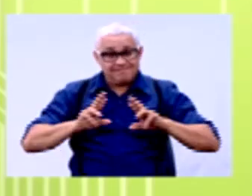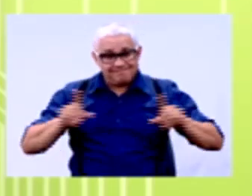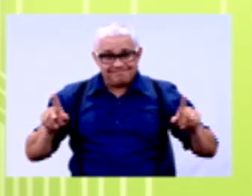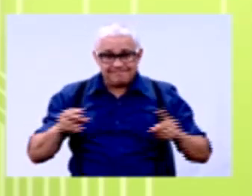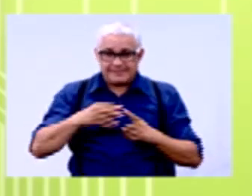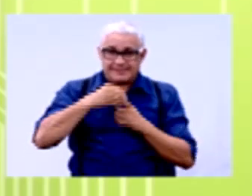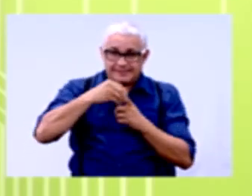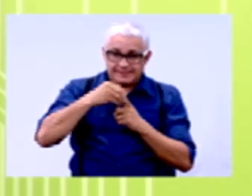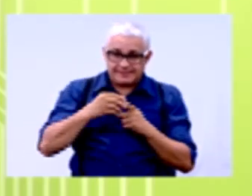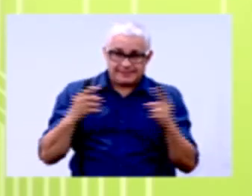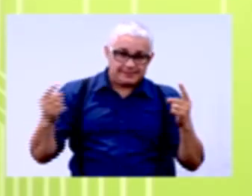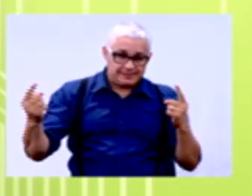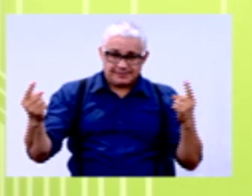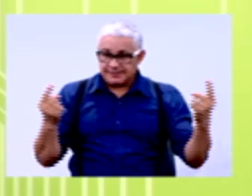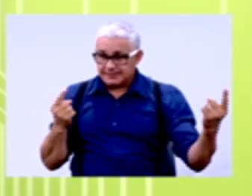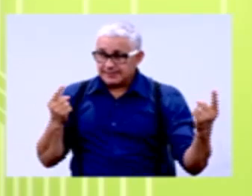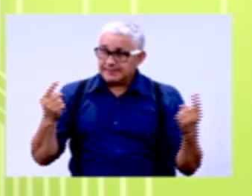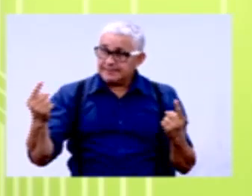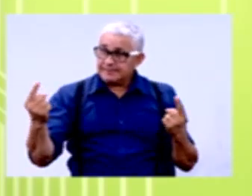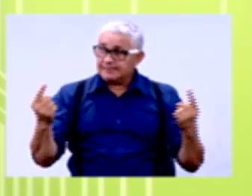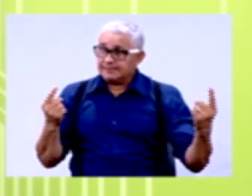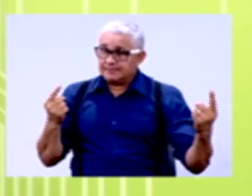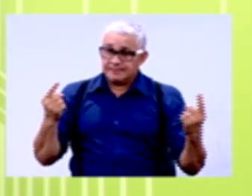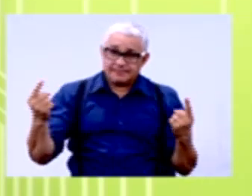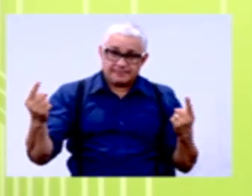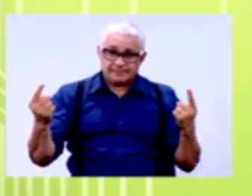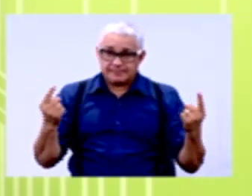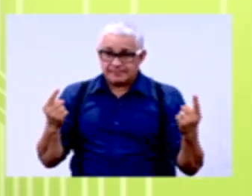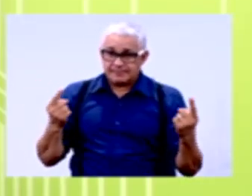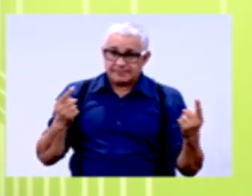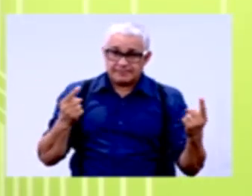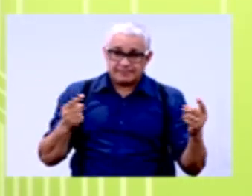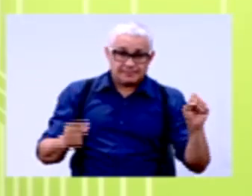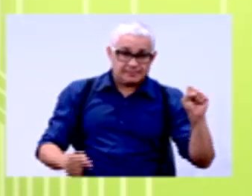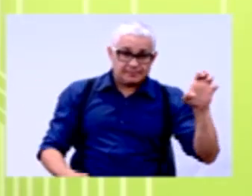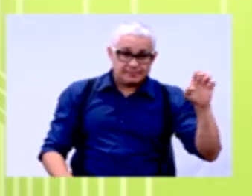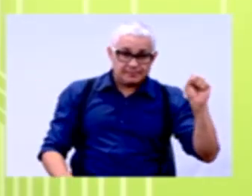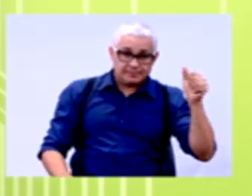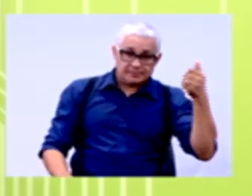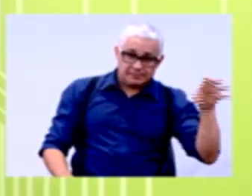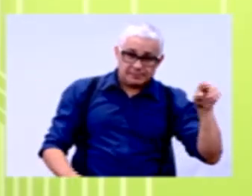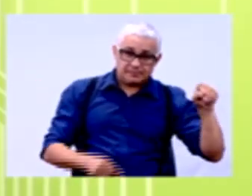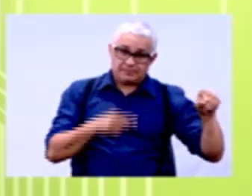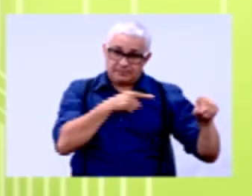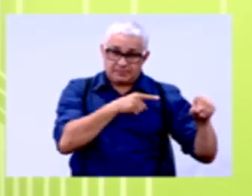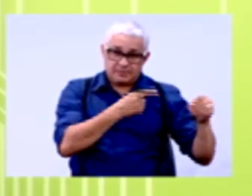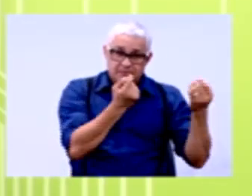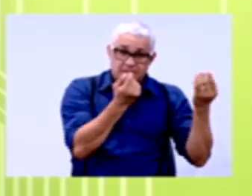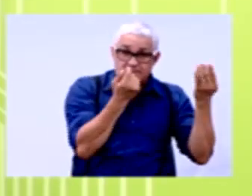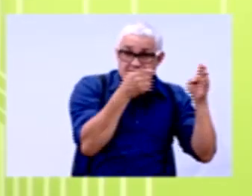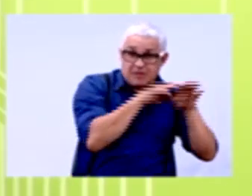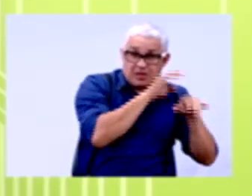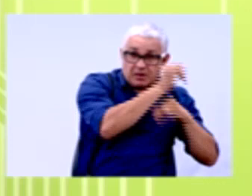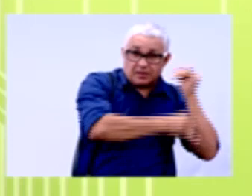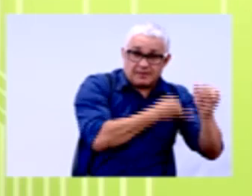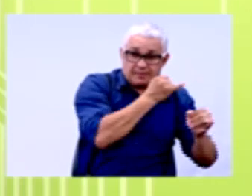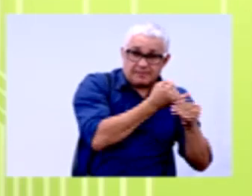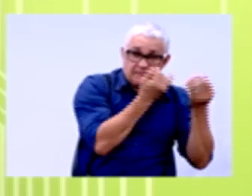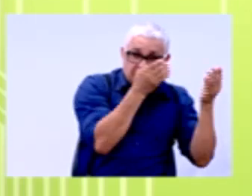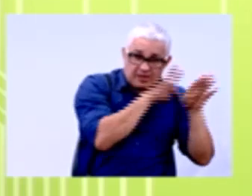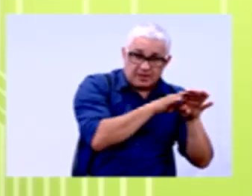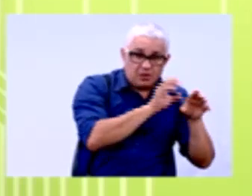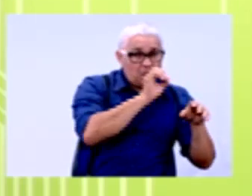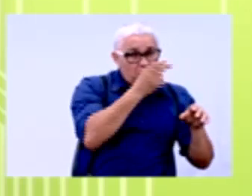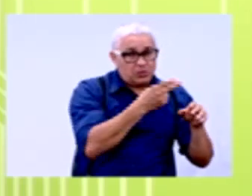aí entre esses dois formatos de armazenamento, é que na sessão, quando você fechou o navegador, ou